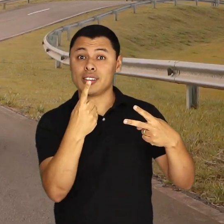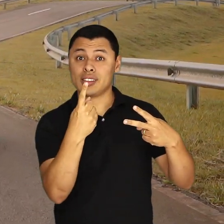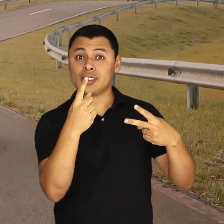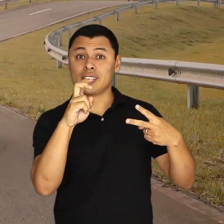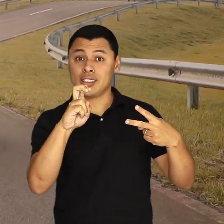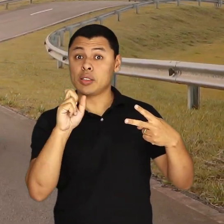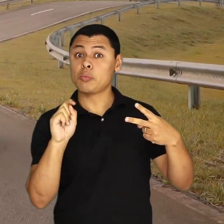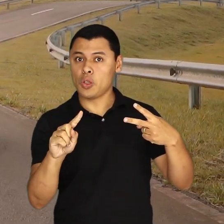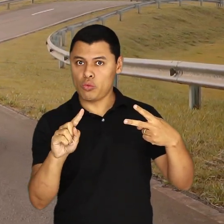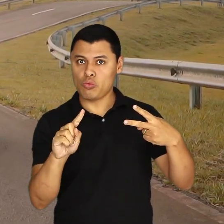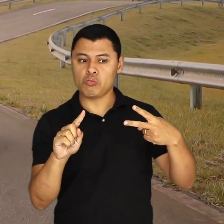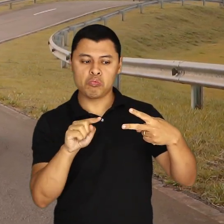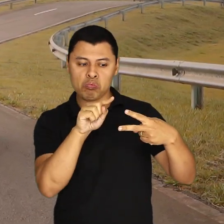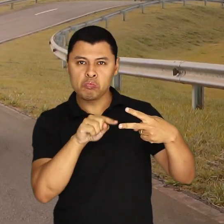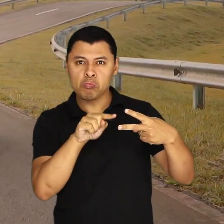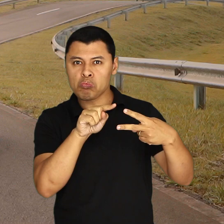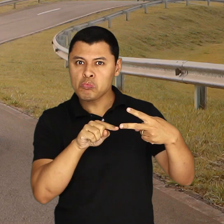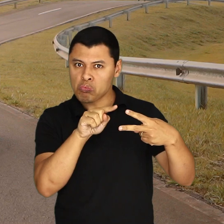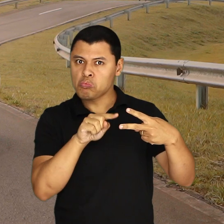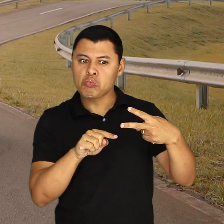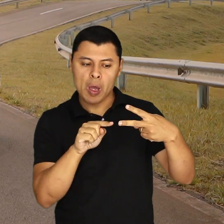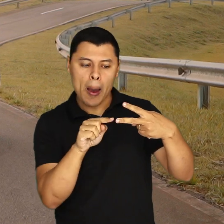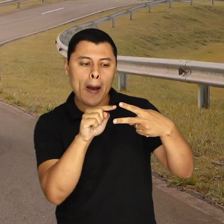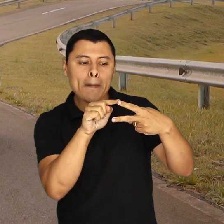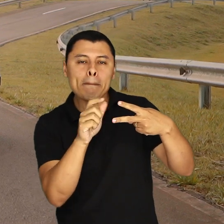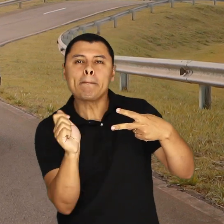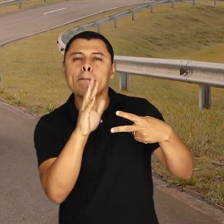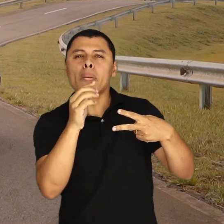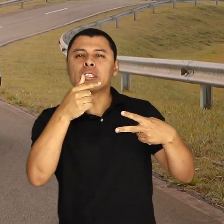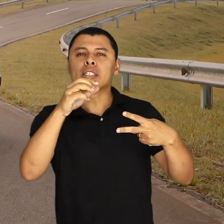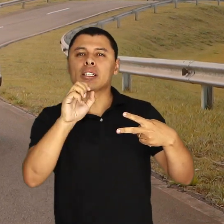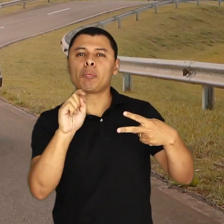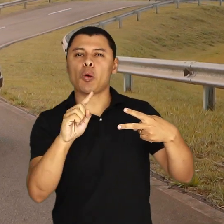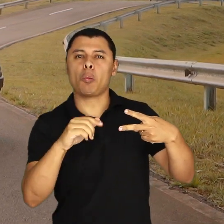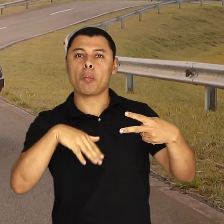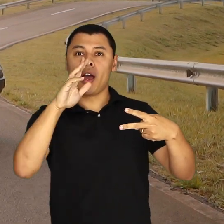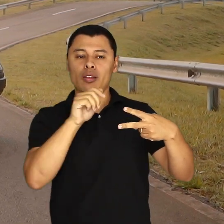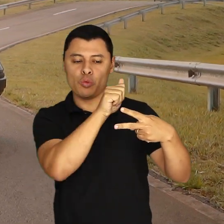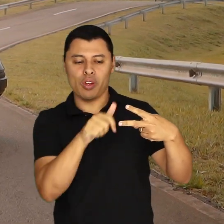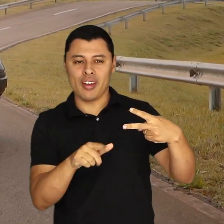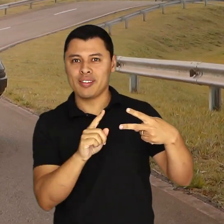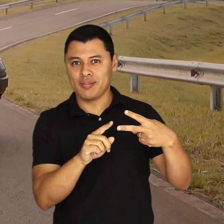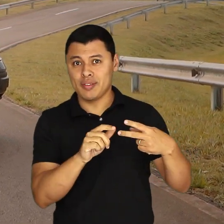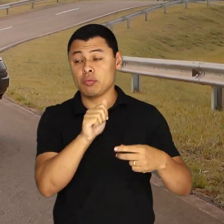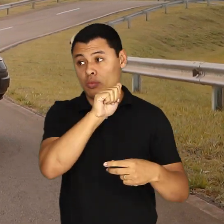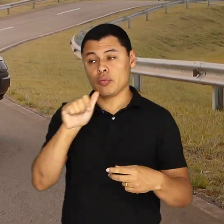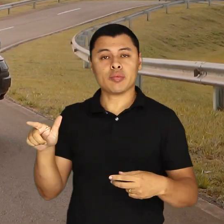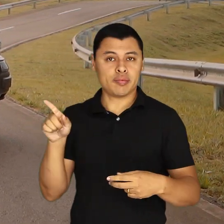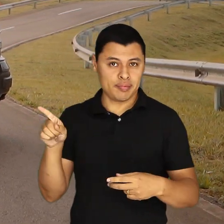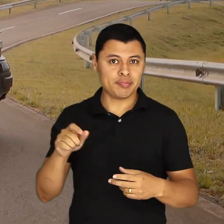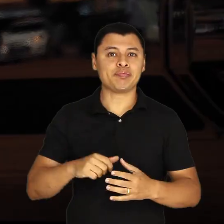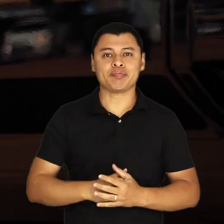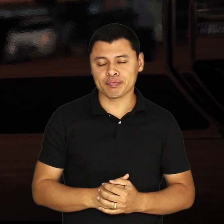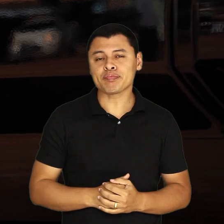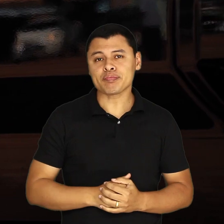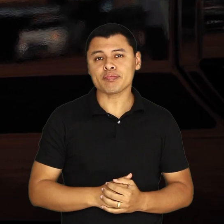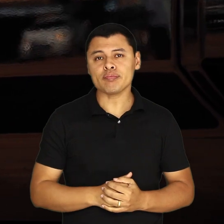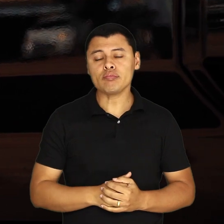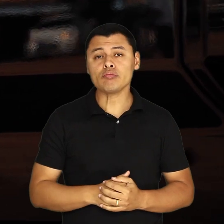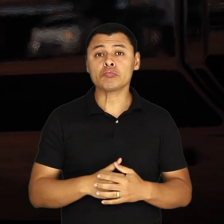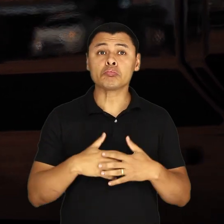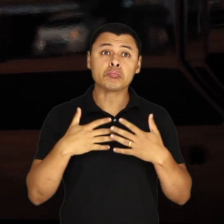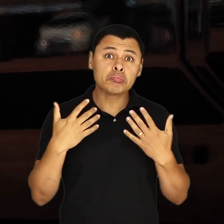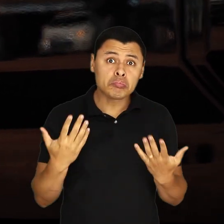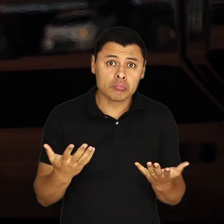por 315 mil reais. A gente tem uma diferença aí de mais ou menos 70 mil, um pouco menos, em relação a esse veículo aqui. Agora o